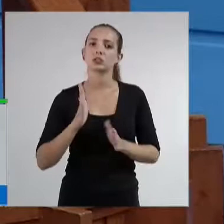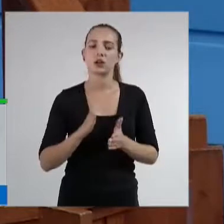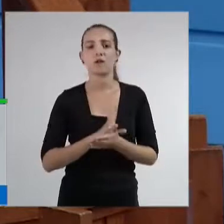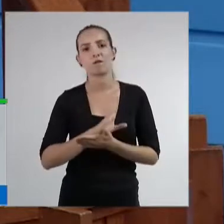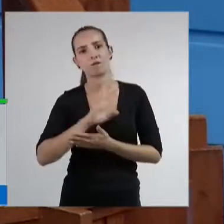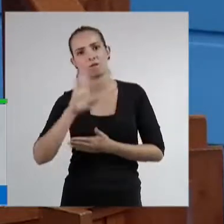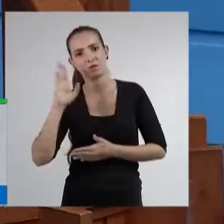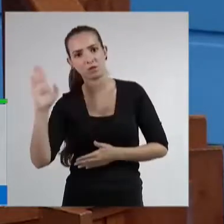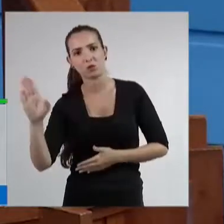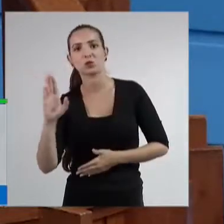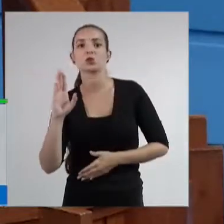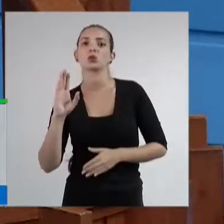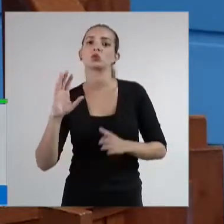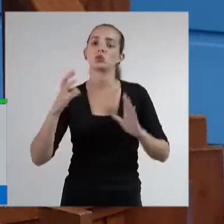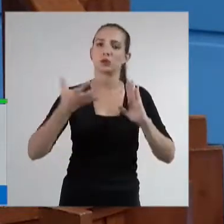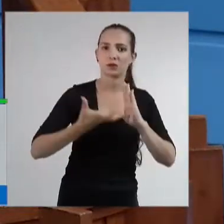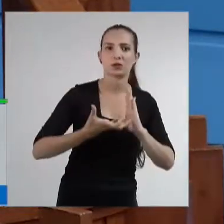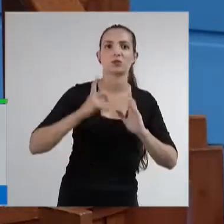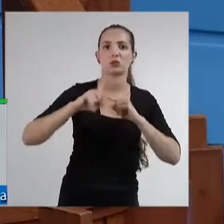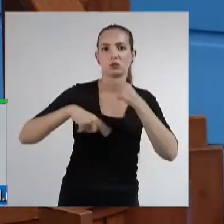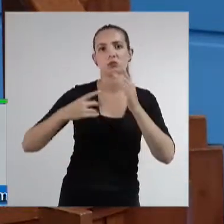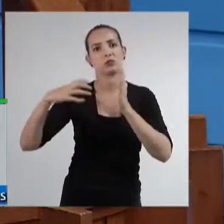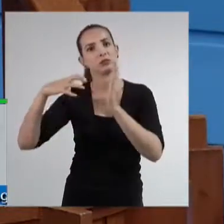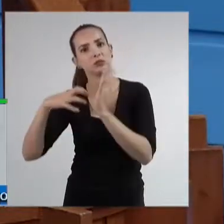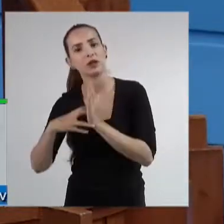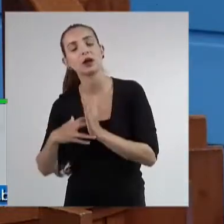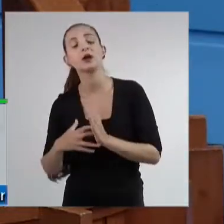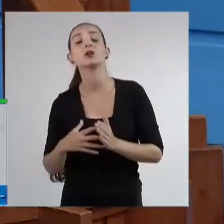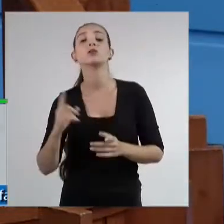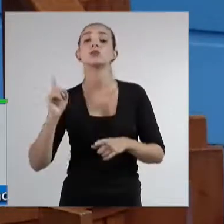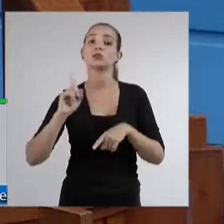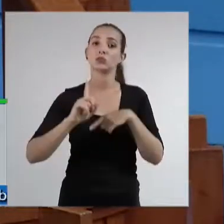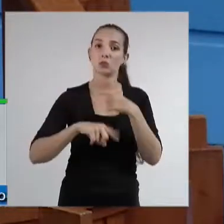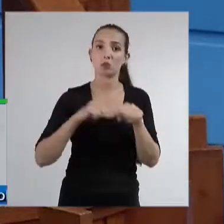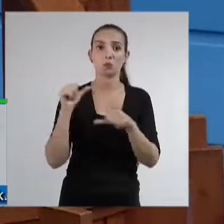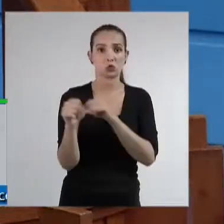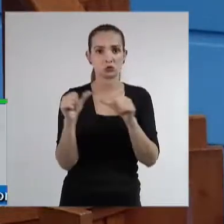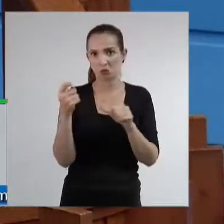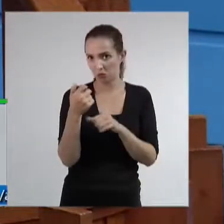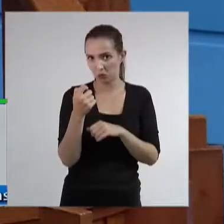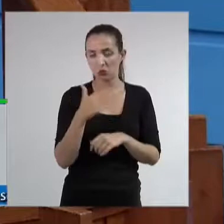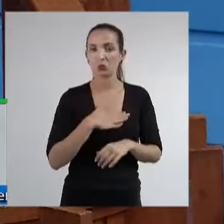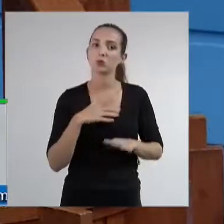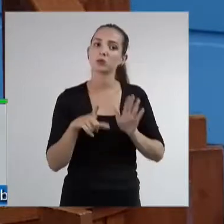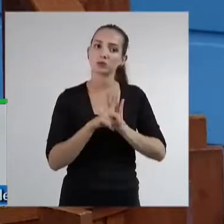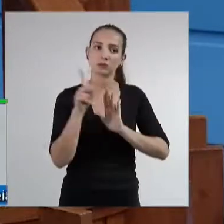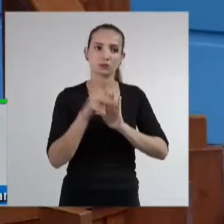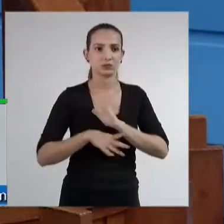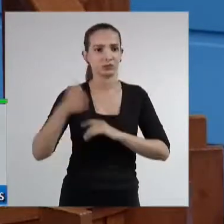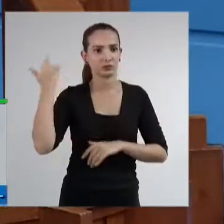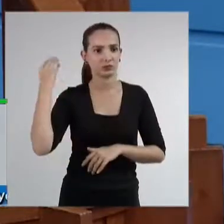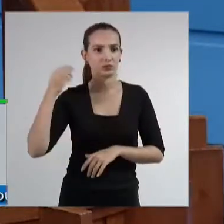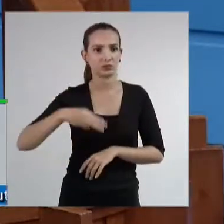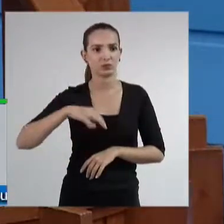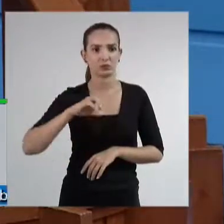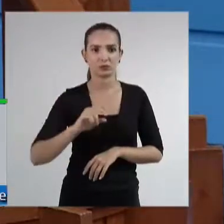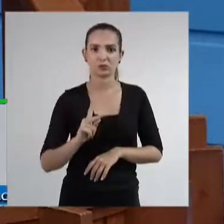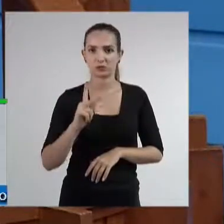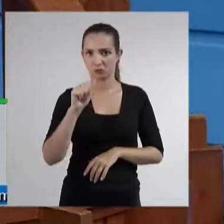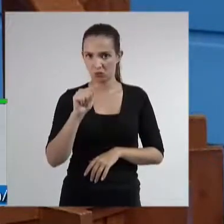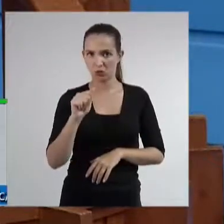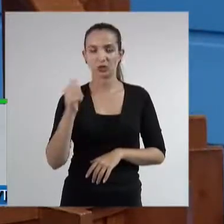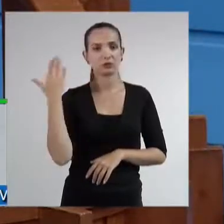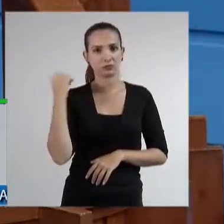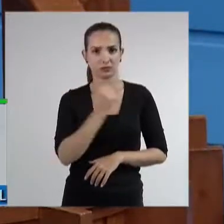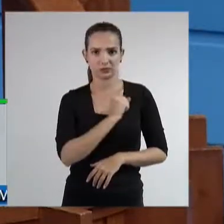foi modificado. O presidente da comissão era o senador Valdemir Moca, foi senador por Mato